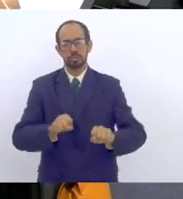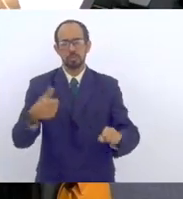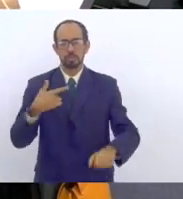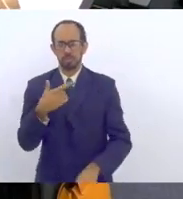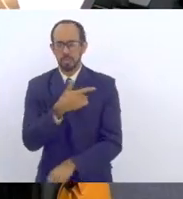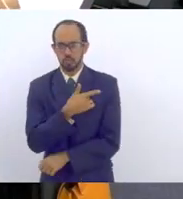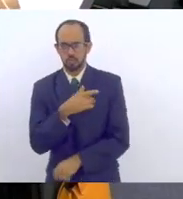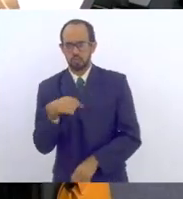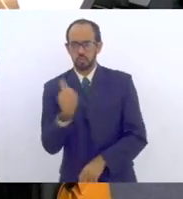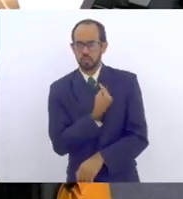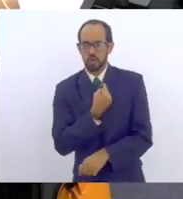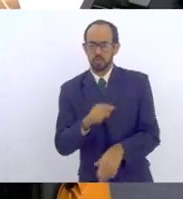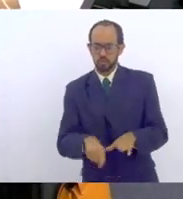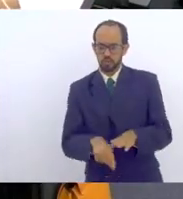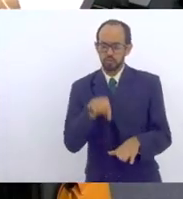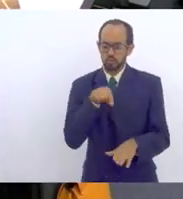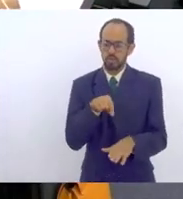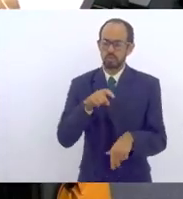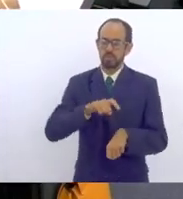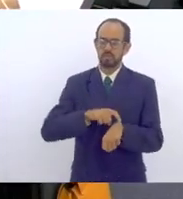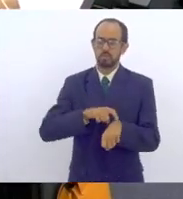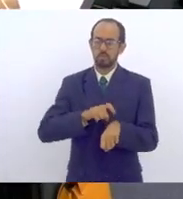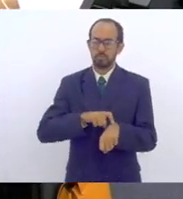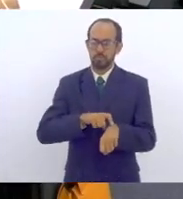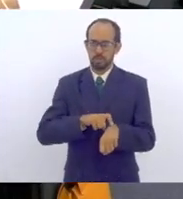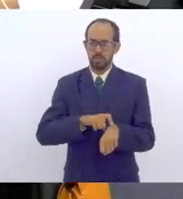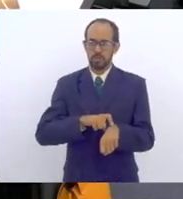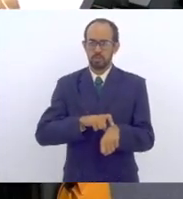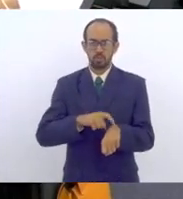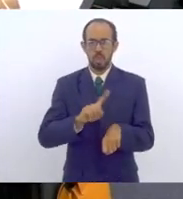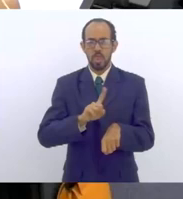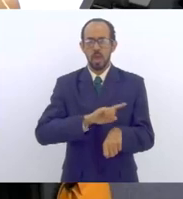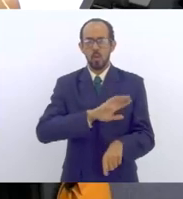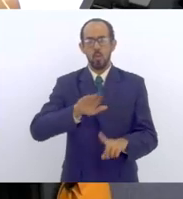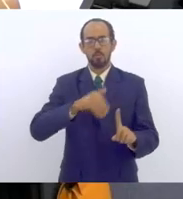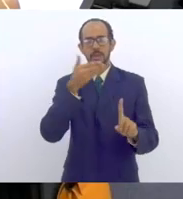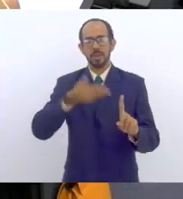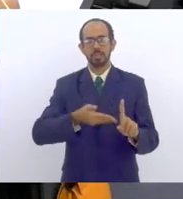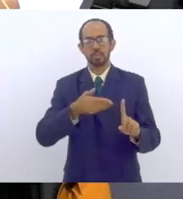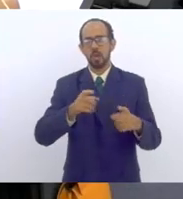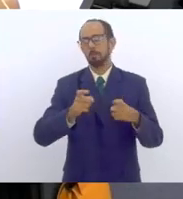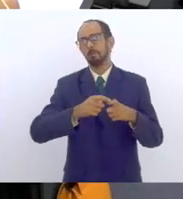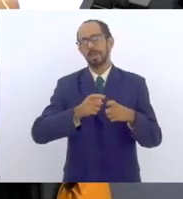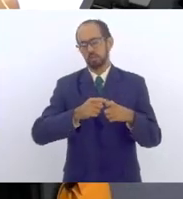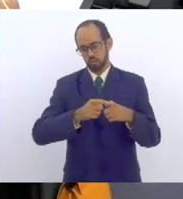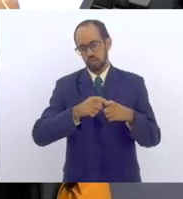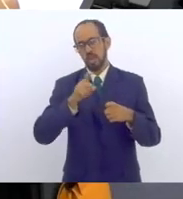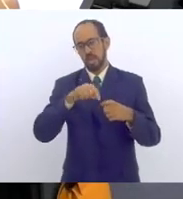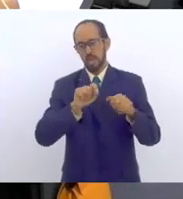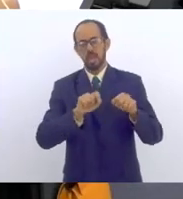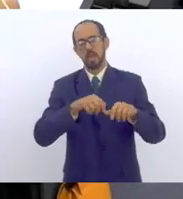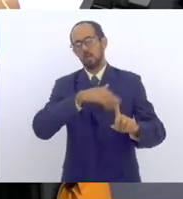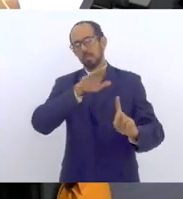optou nesse momento numa homenagear um médico homenagear as pessoas que fazem é